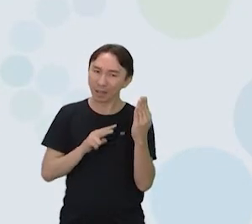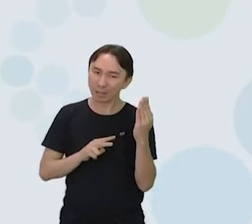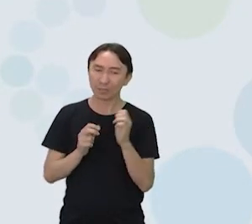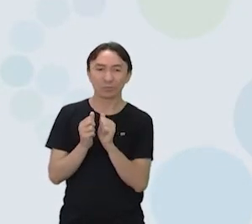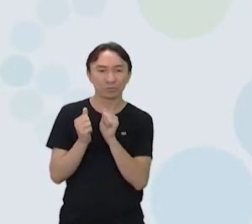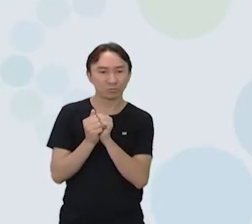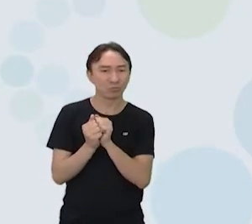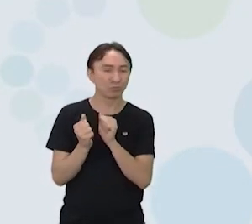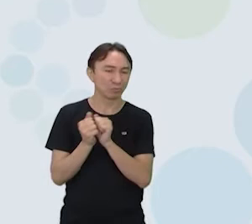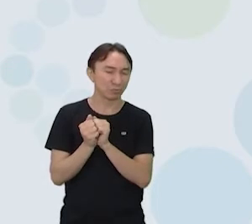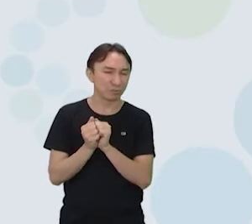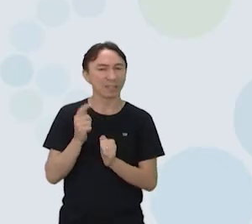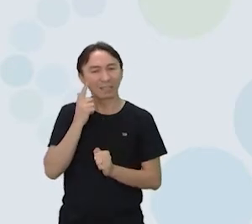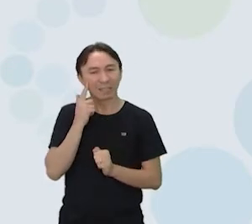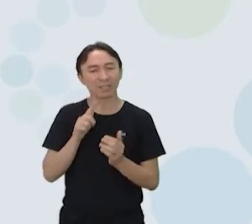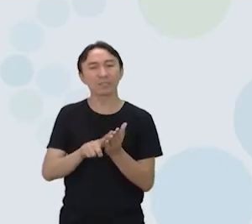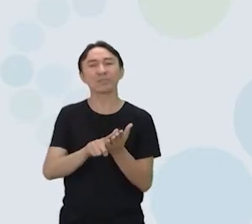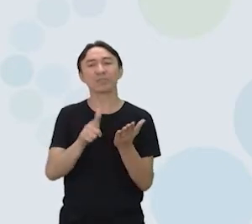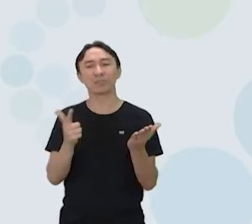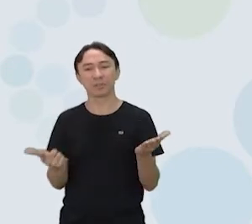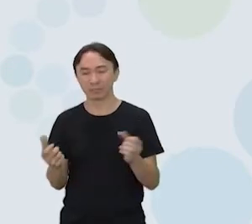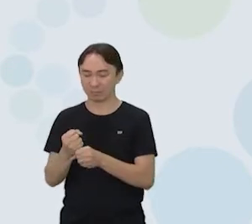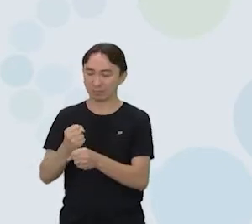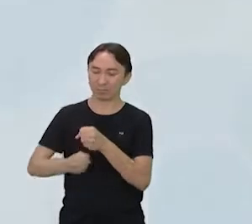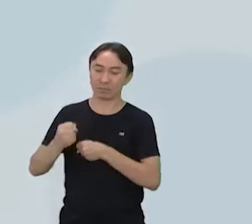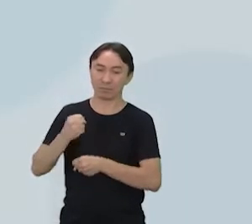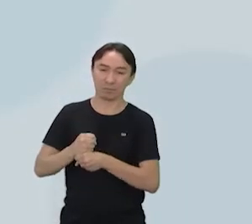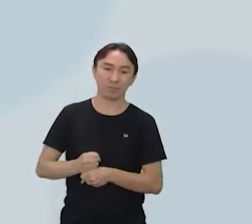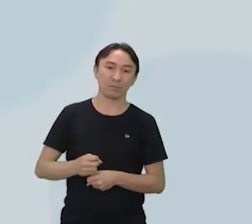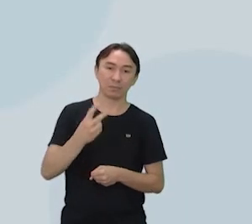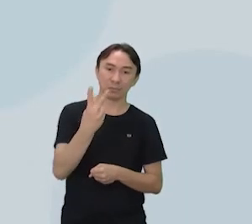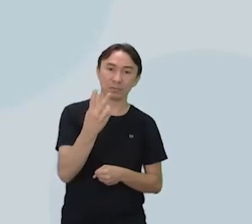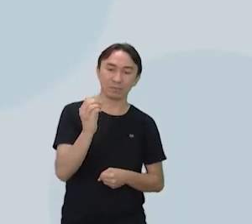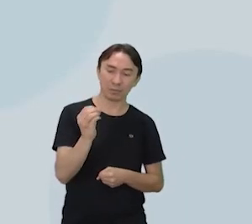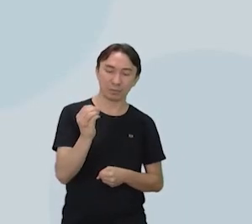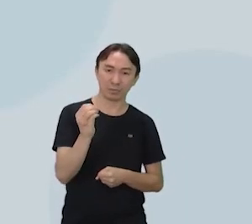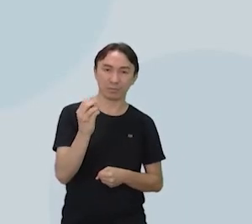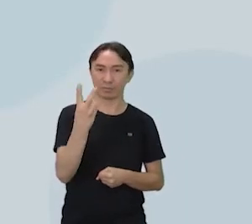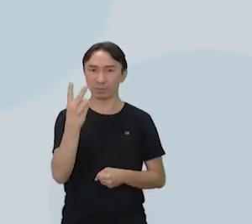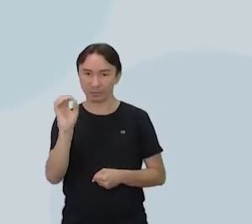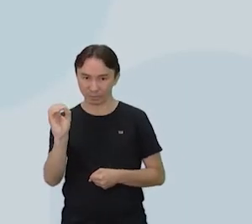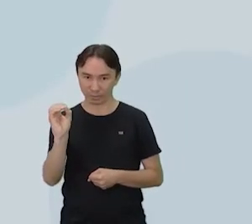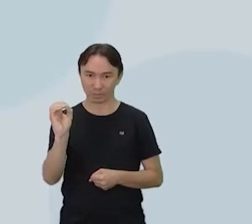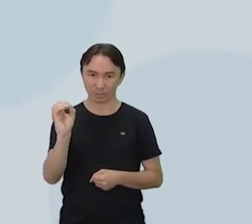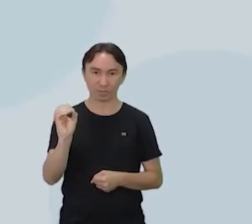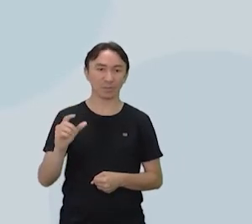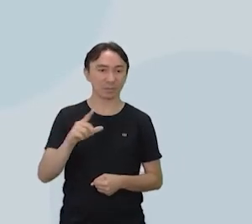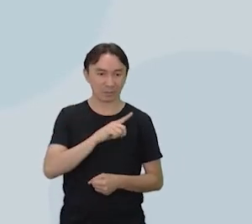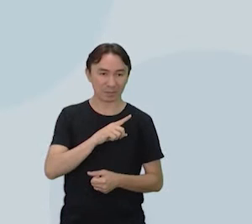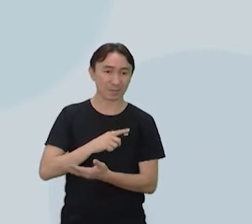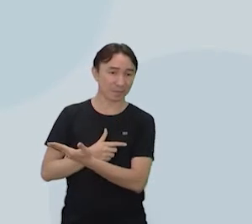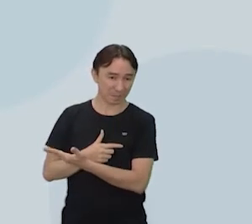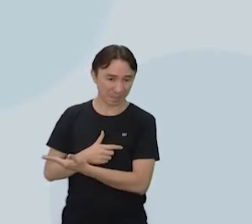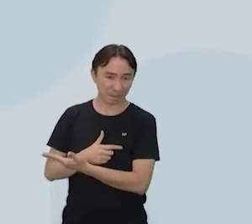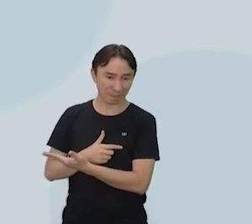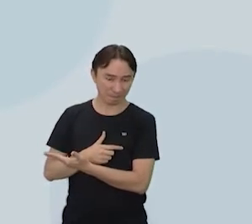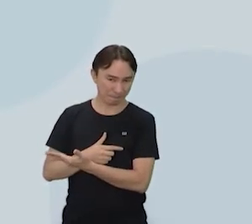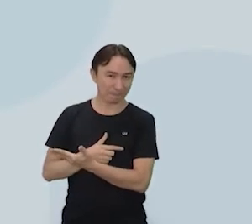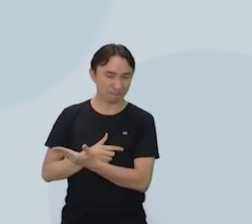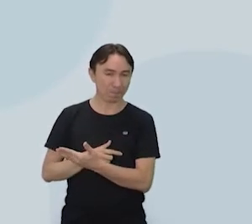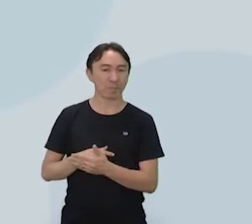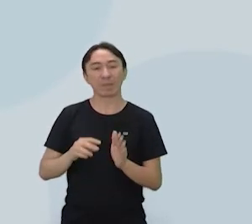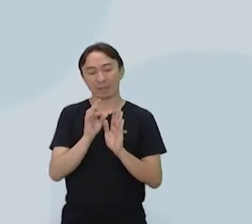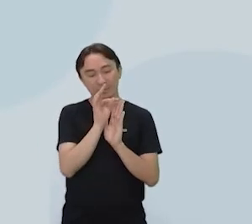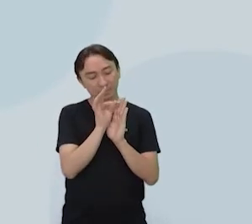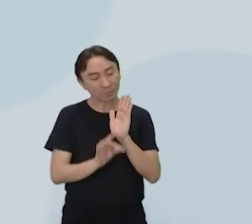é um jornal lá de 2020, tá certo? Do Brasil de Fato, é um texto jornalístico e ele tem